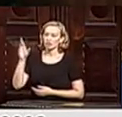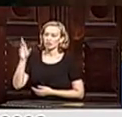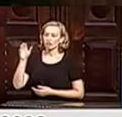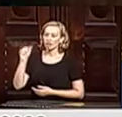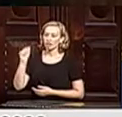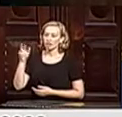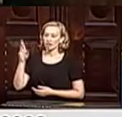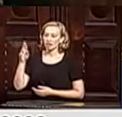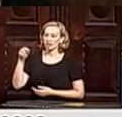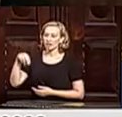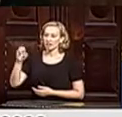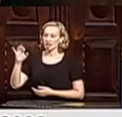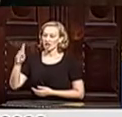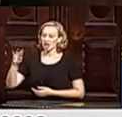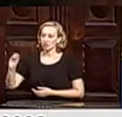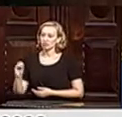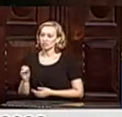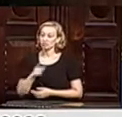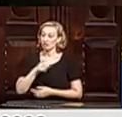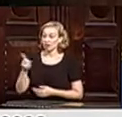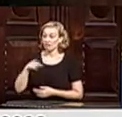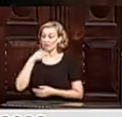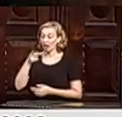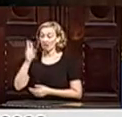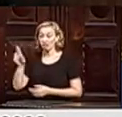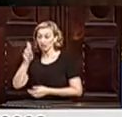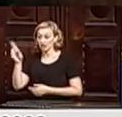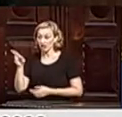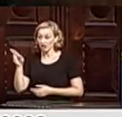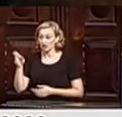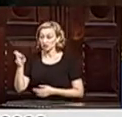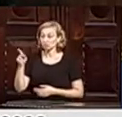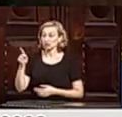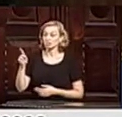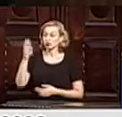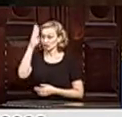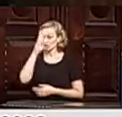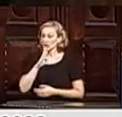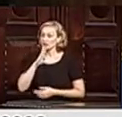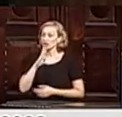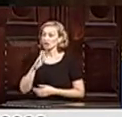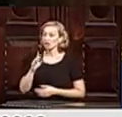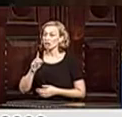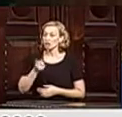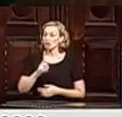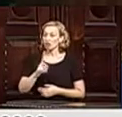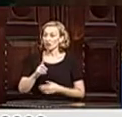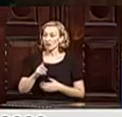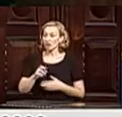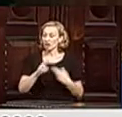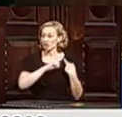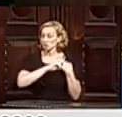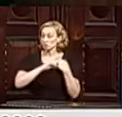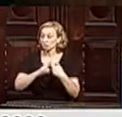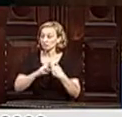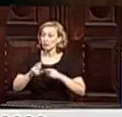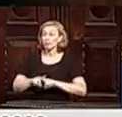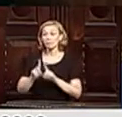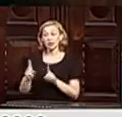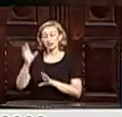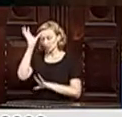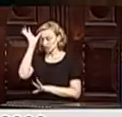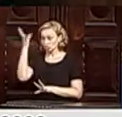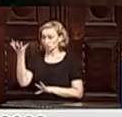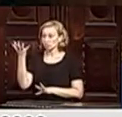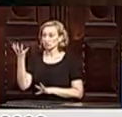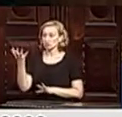a Universidade Pública do Rio de Janeiro, seja a UENF, a UESO ou a UERJ, não é responsável pela crise, mas elas são a solução para a